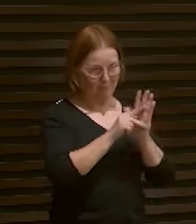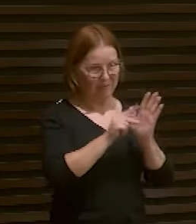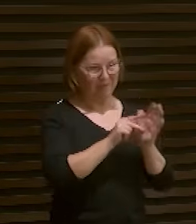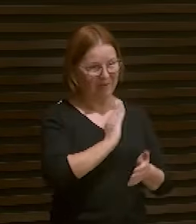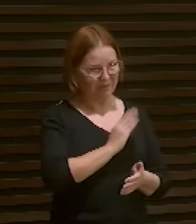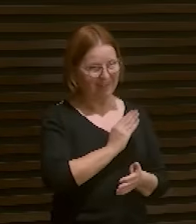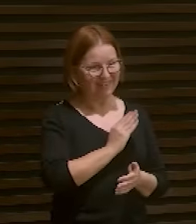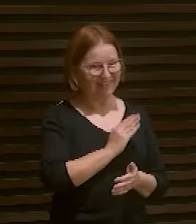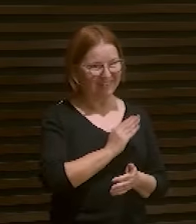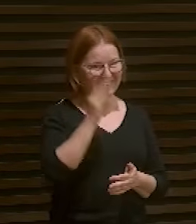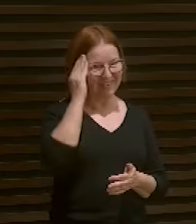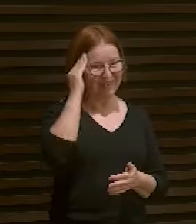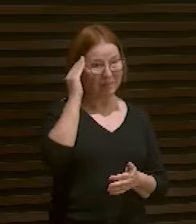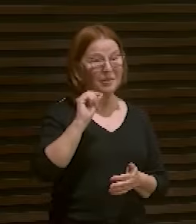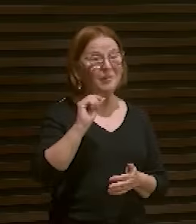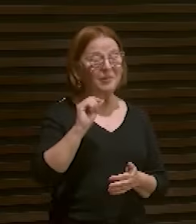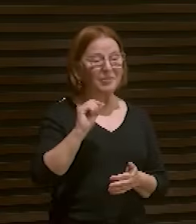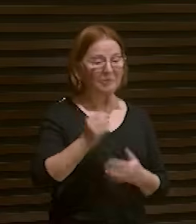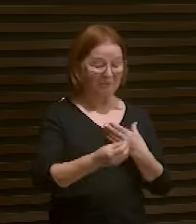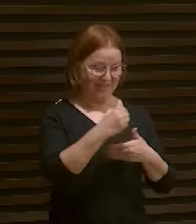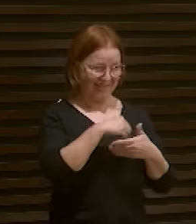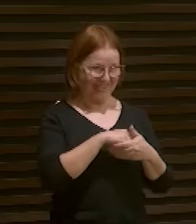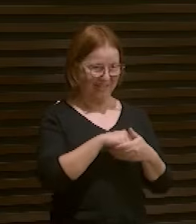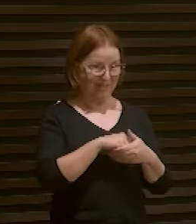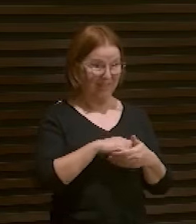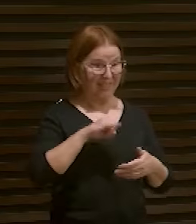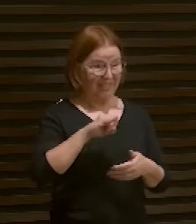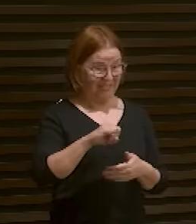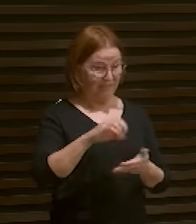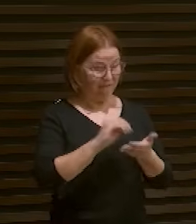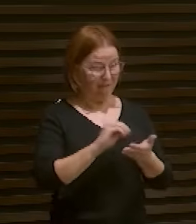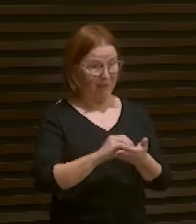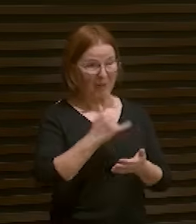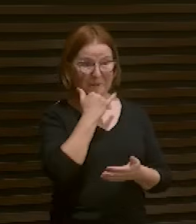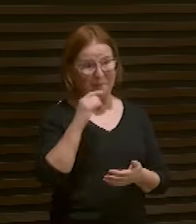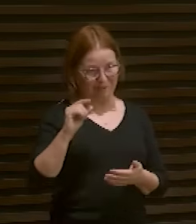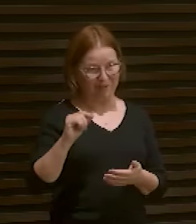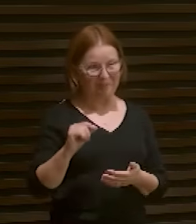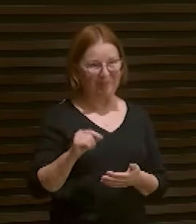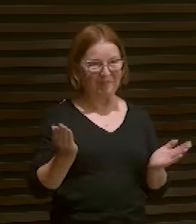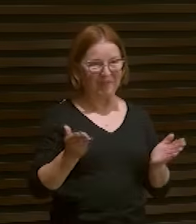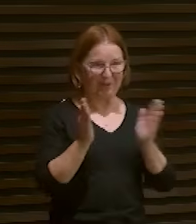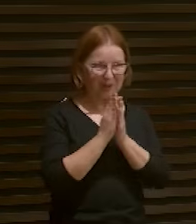ver como é que está aí essa questão do perdão na sua vida. Vamos orar?